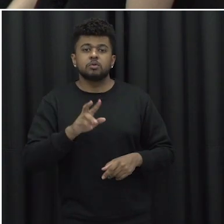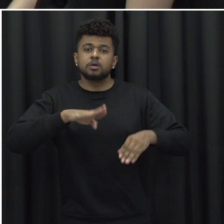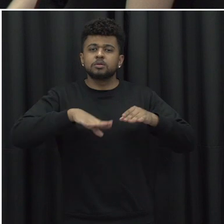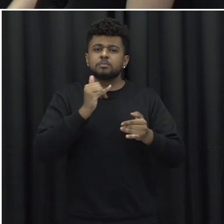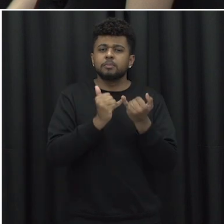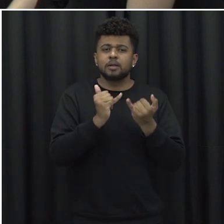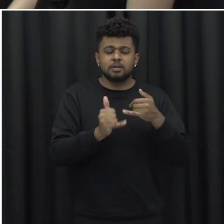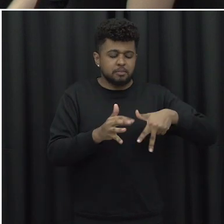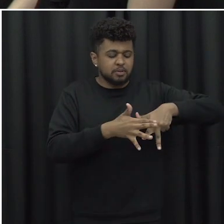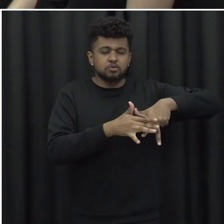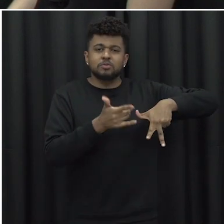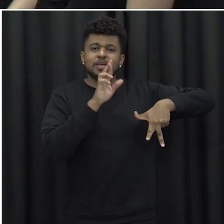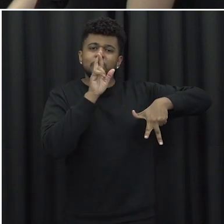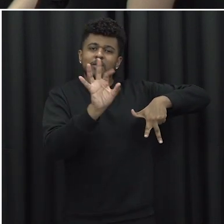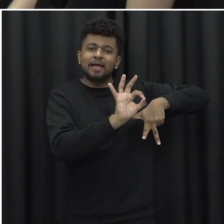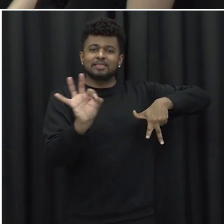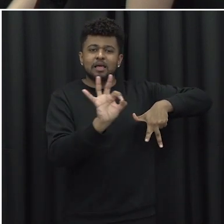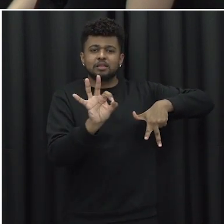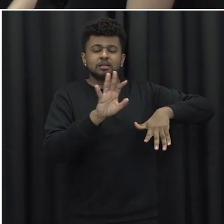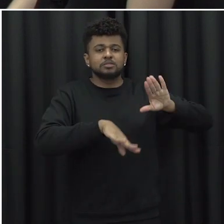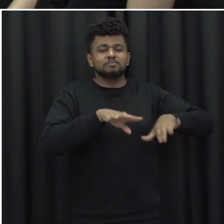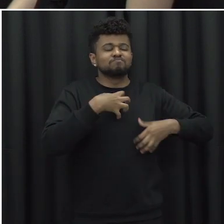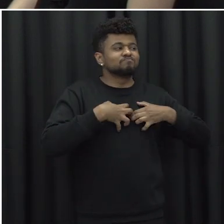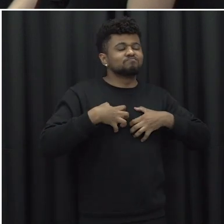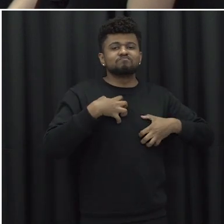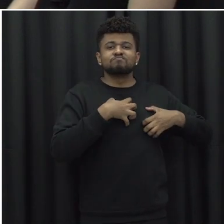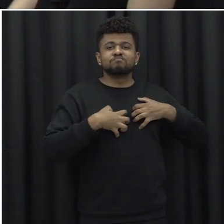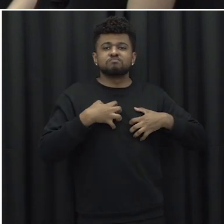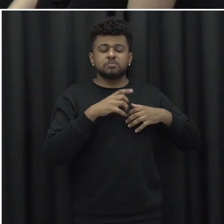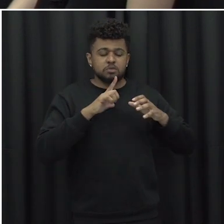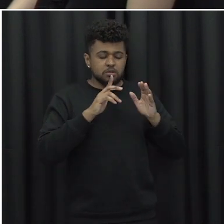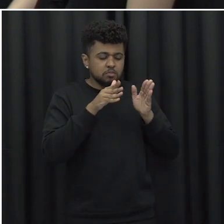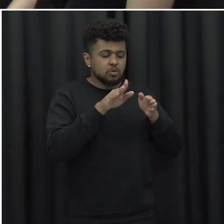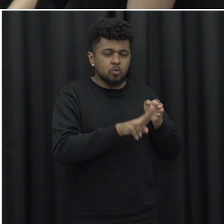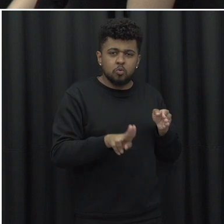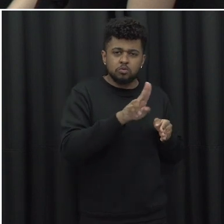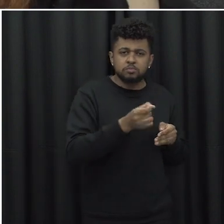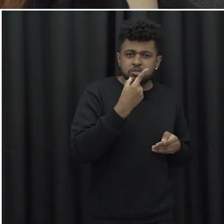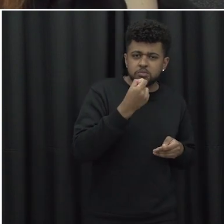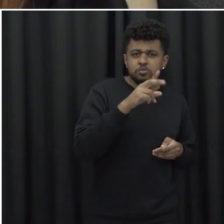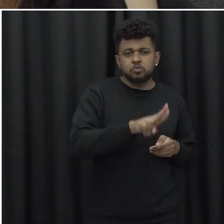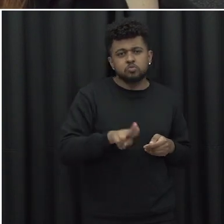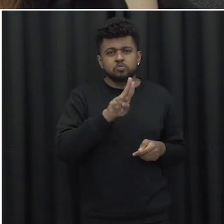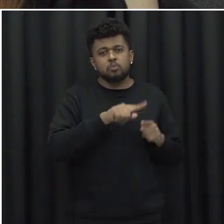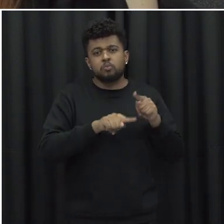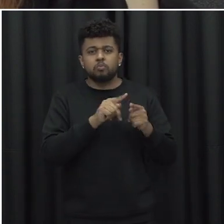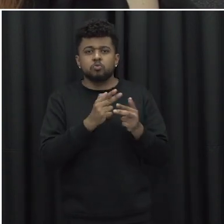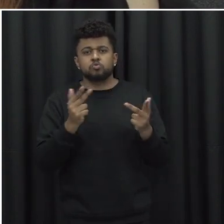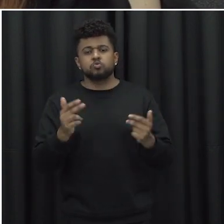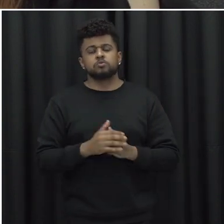resultado. Porque às vezes parece que o paciente não teve resultado nenhum, ele até se frustra com relação ao uso da medicação, ao uso do